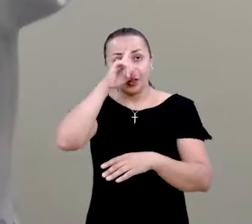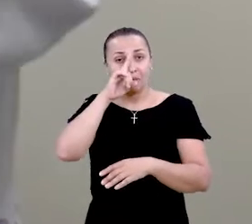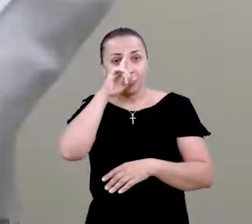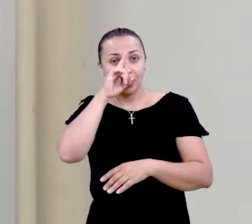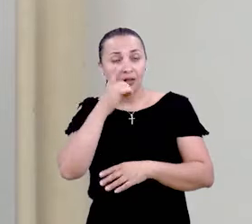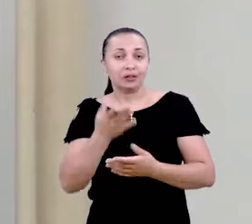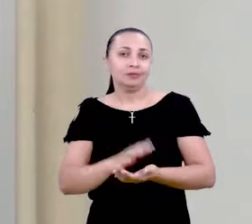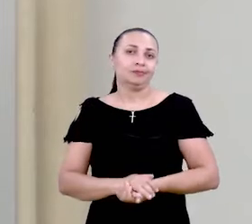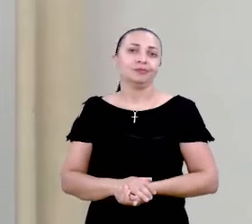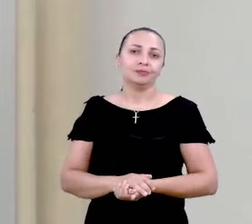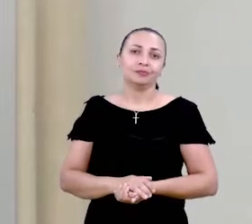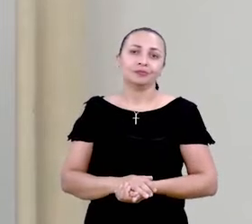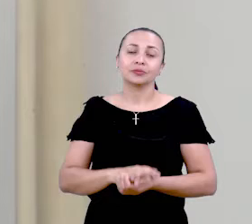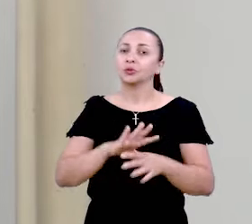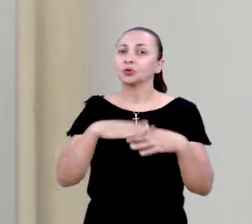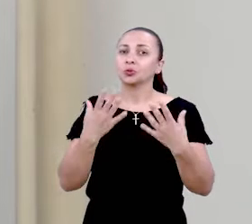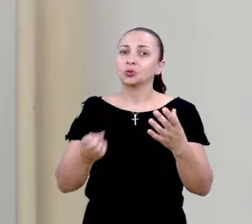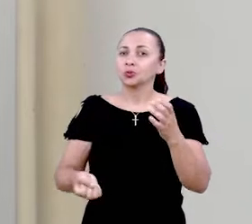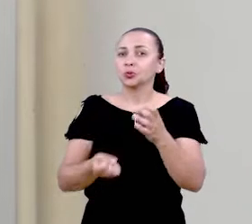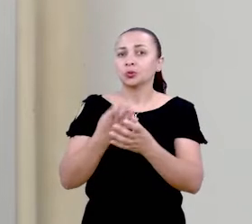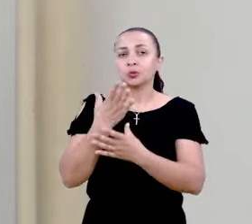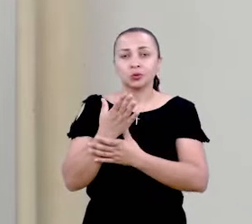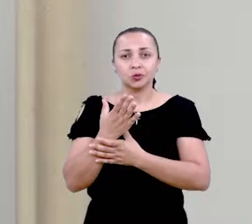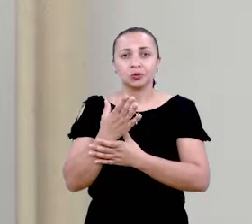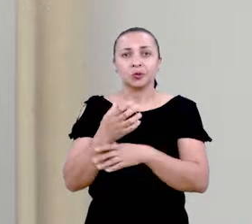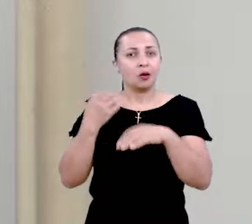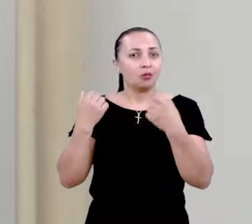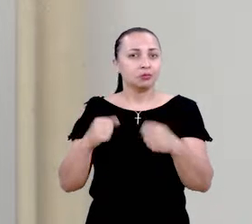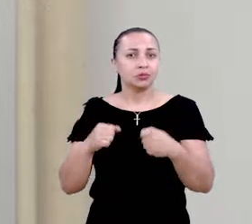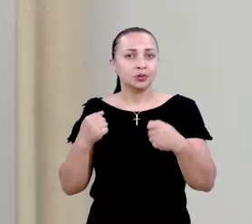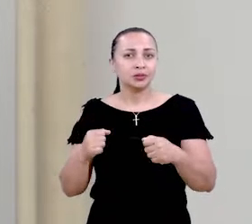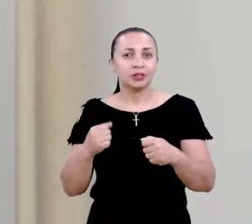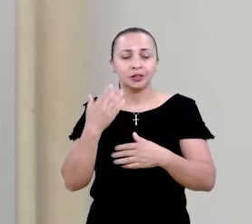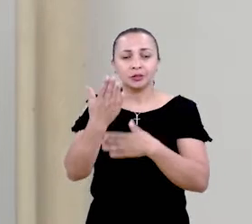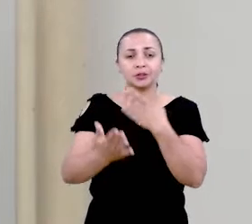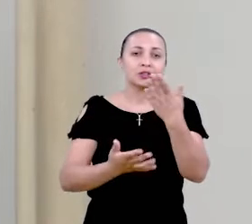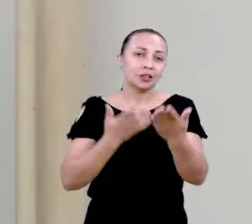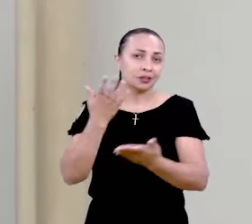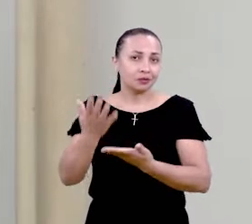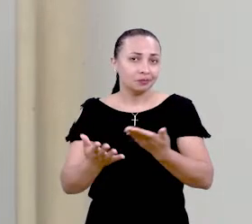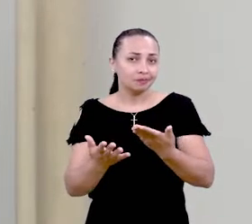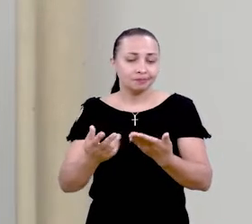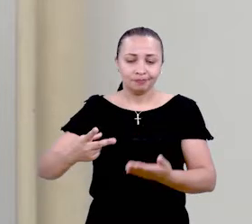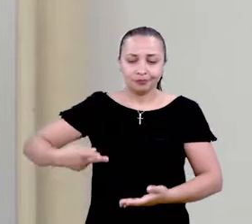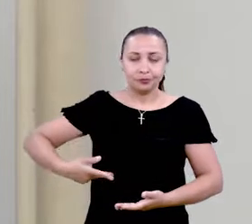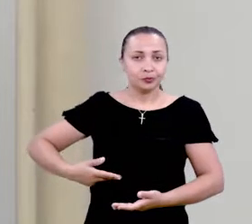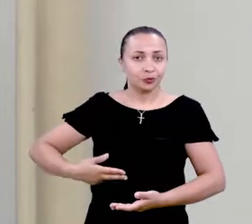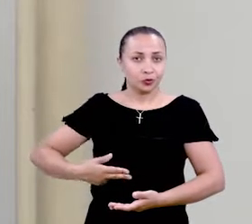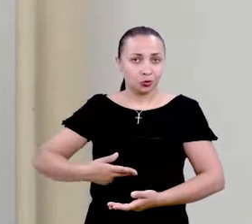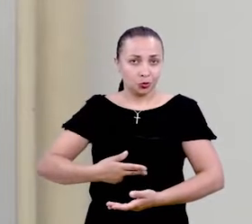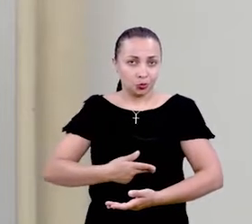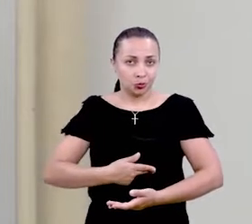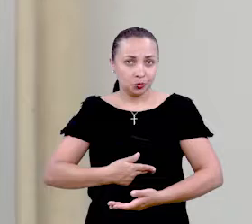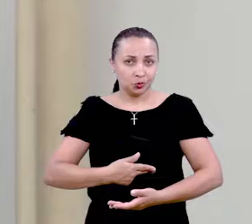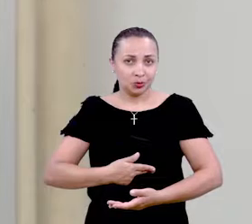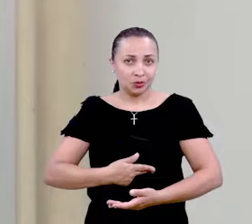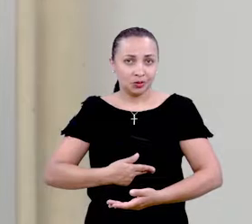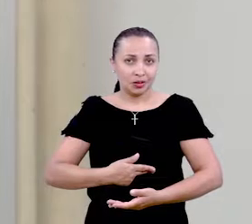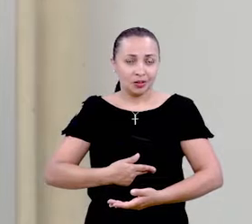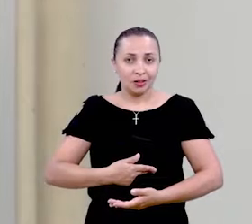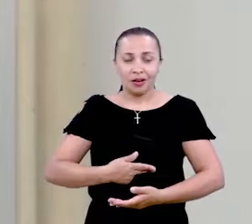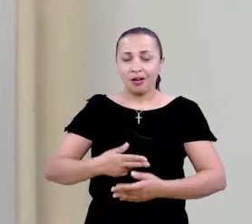risco. Aí é quando surgiu a possibilidade do tratamento cirúrgico dessa doença através